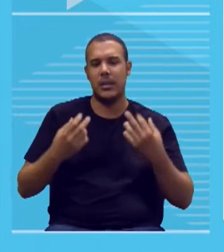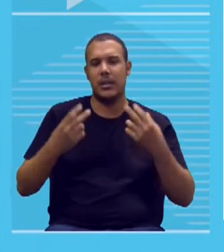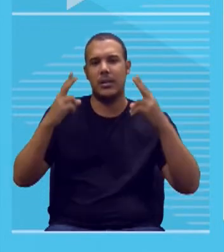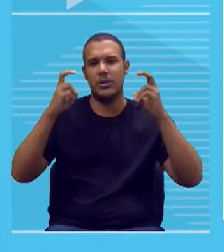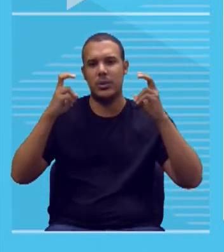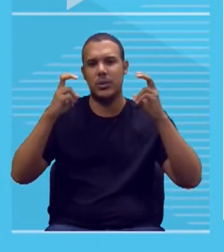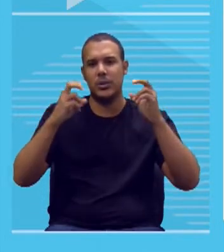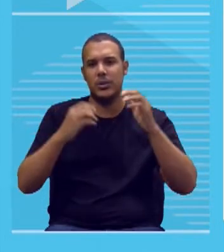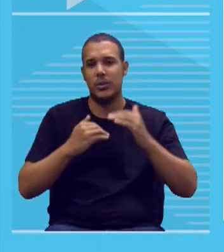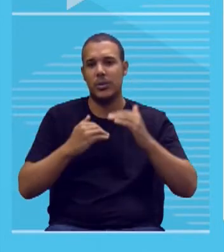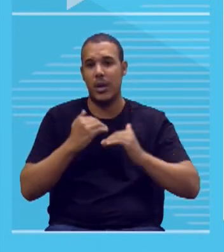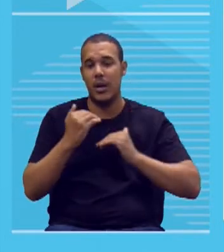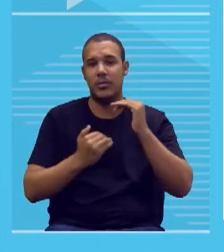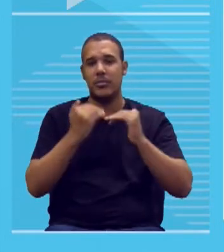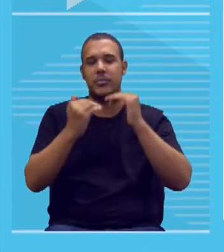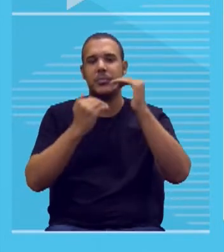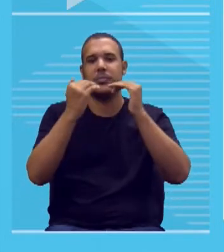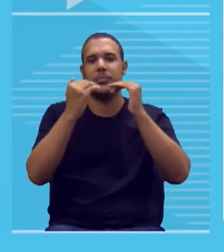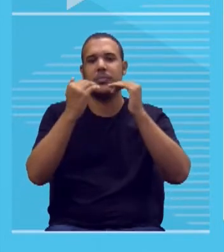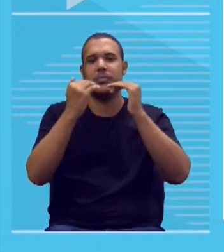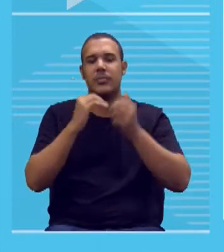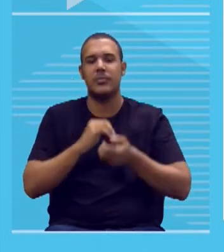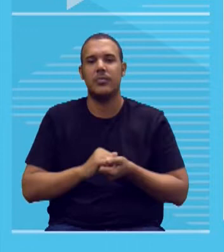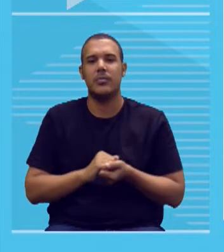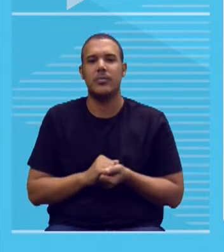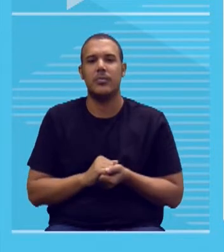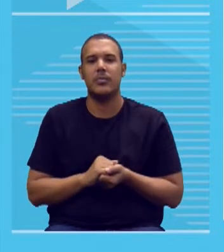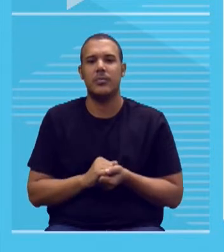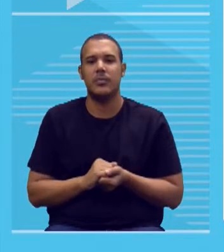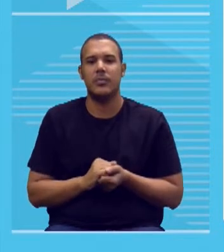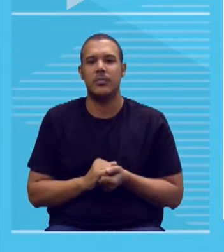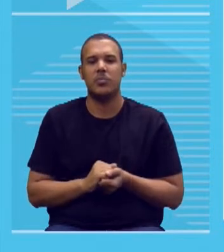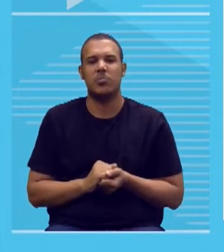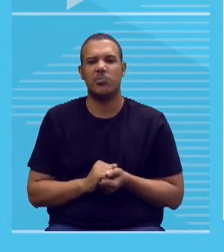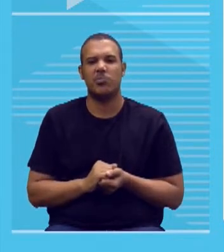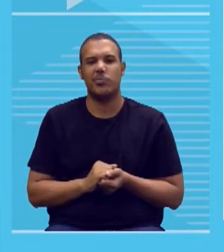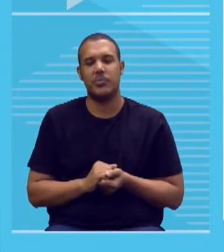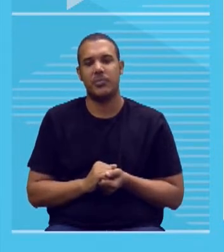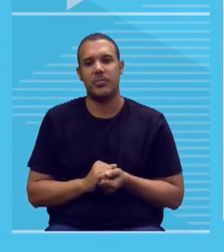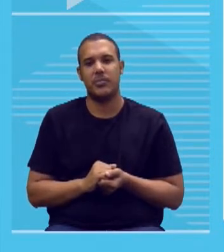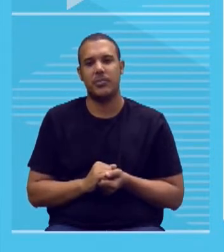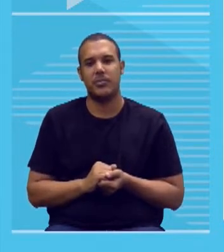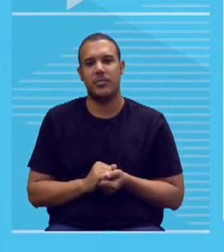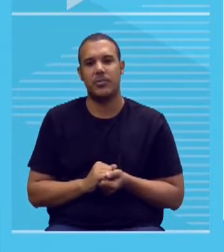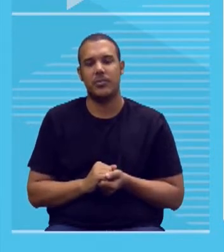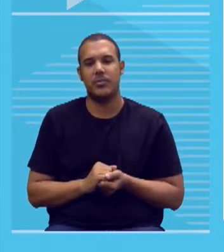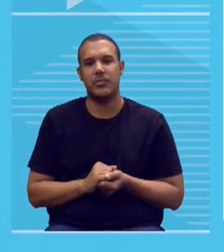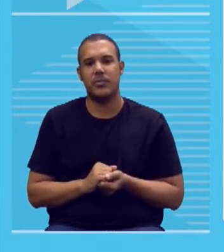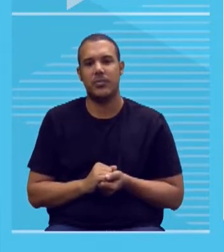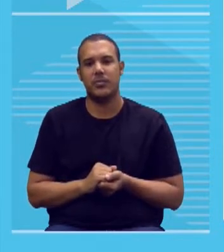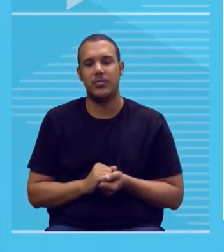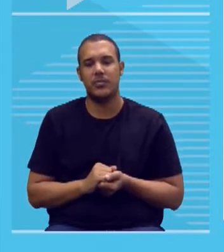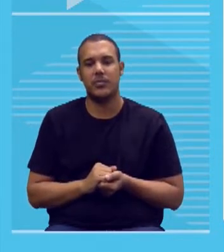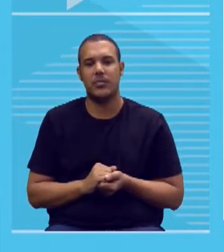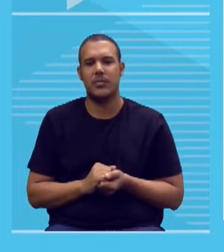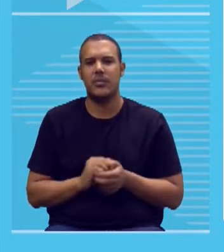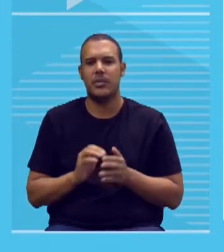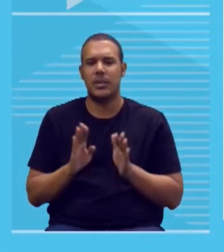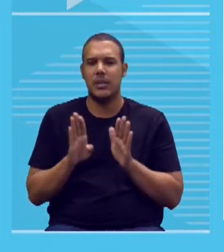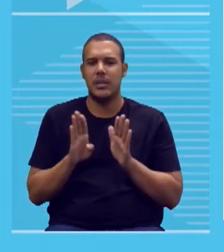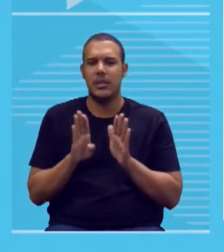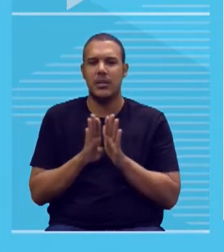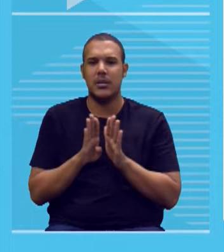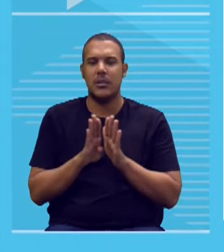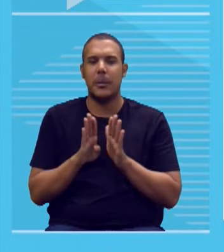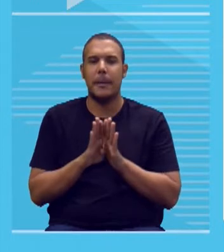evidências da evolução a já falava sobre o evolucionismo de que por muito